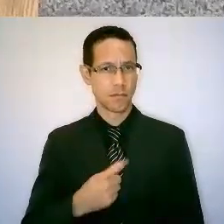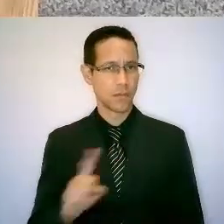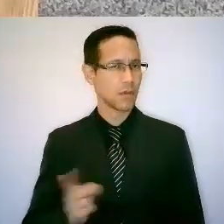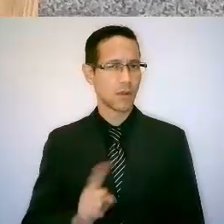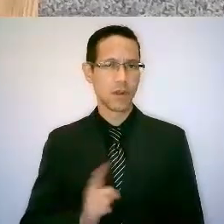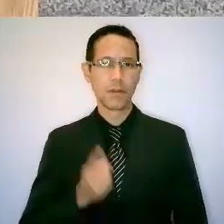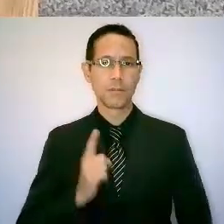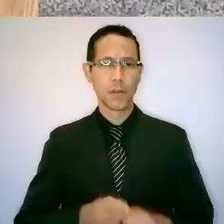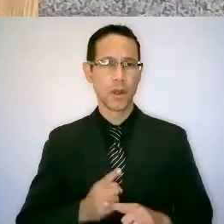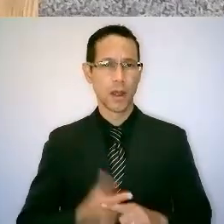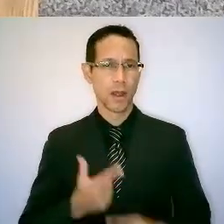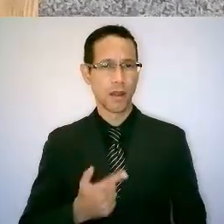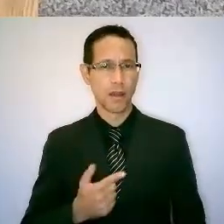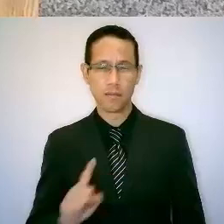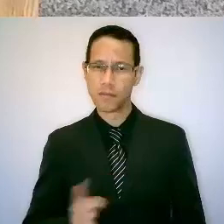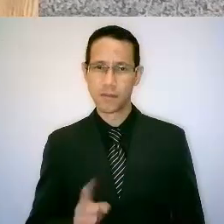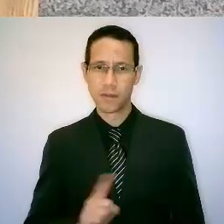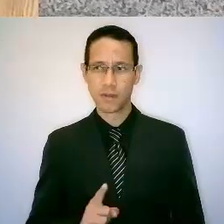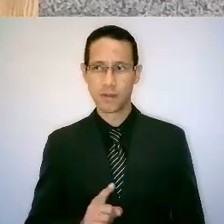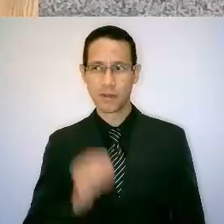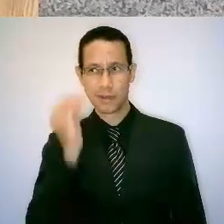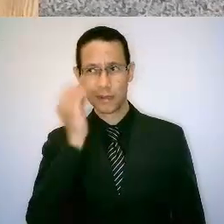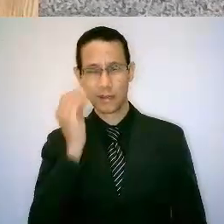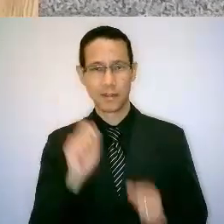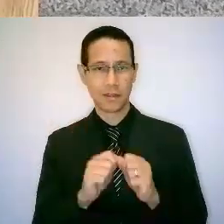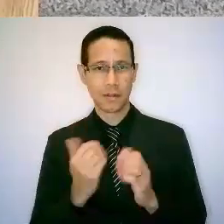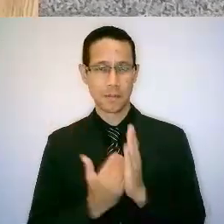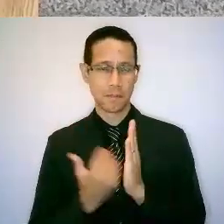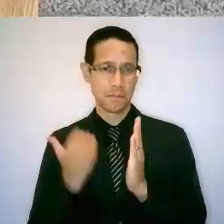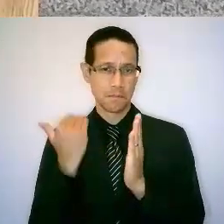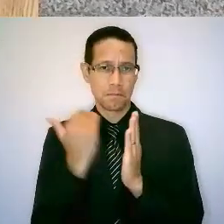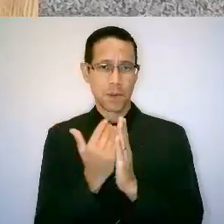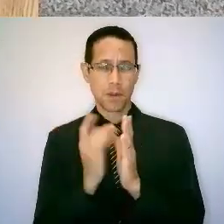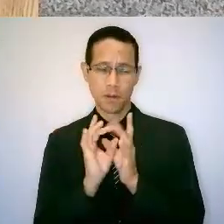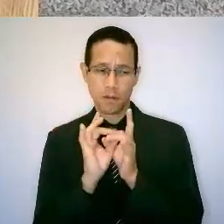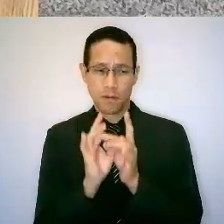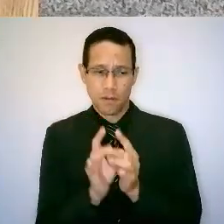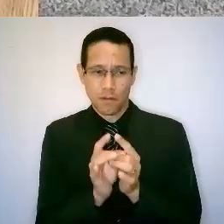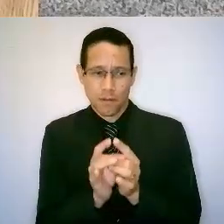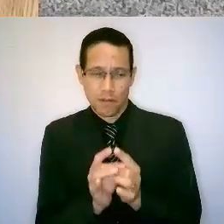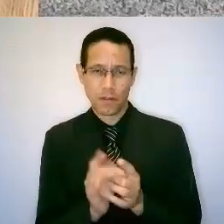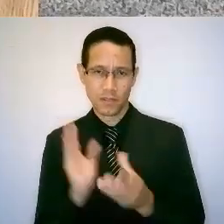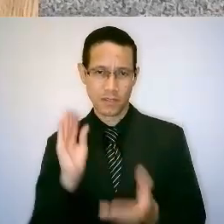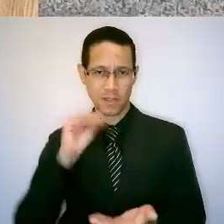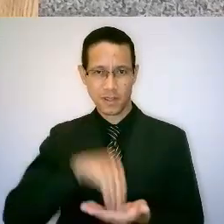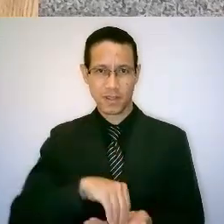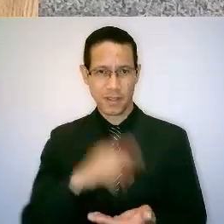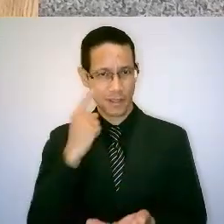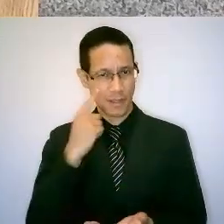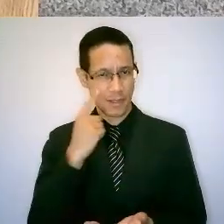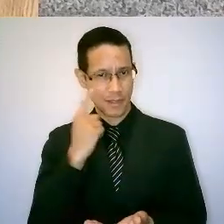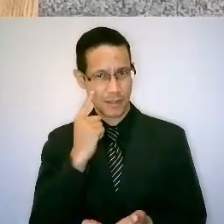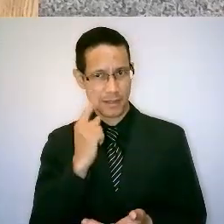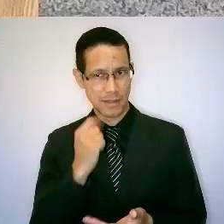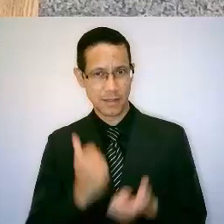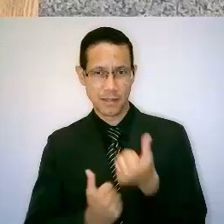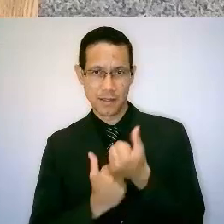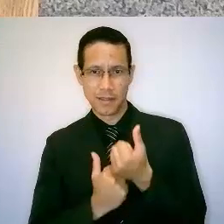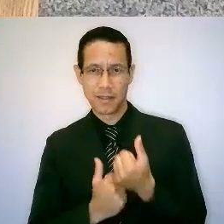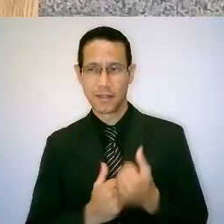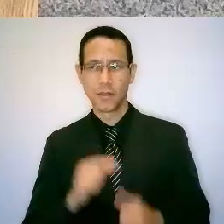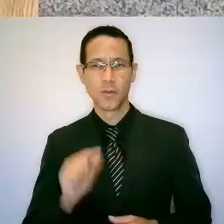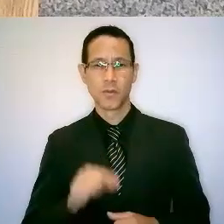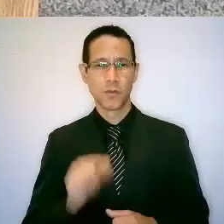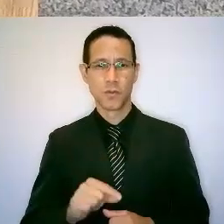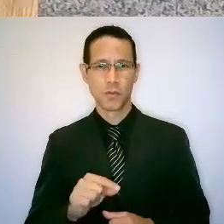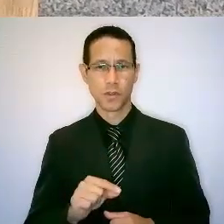providenciar um Deus x máquina para esse enredo que tem uma lacuna e o Deus x máquina é a